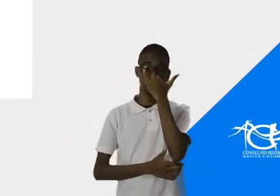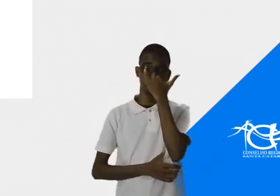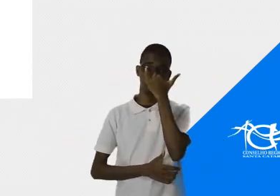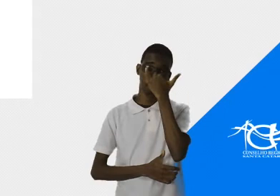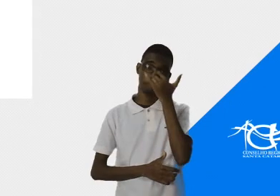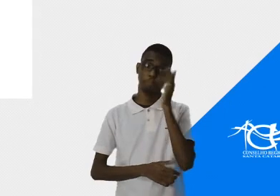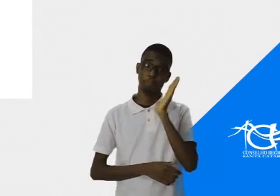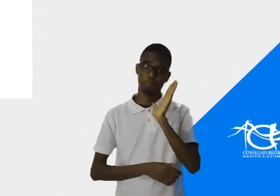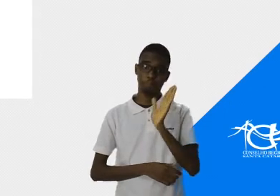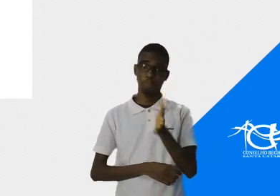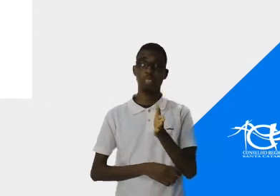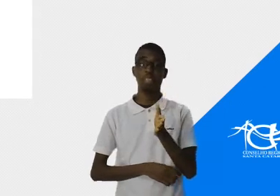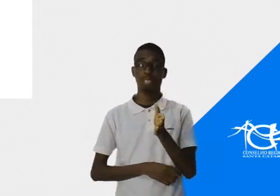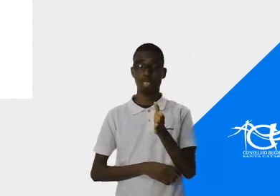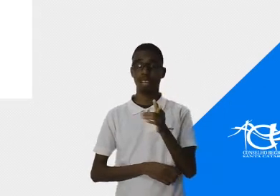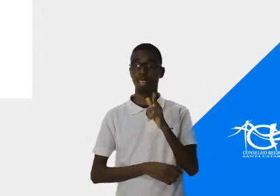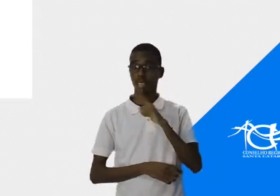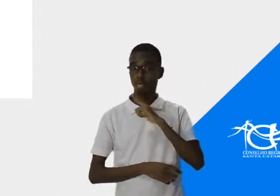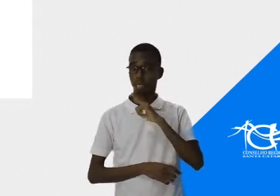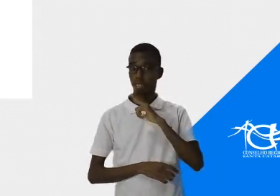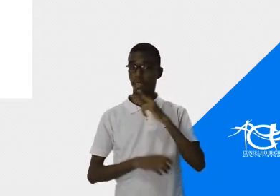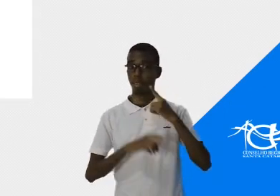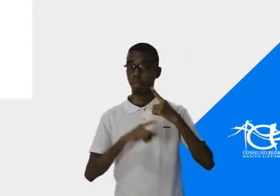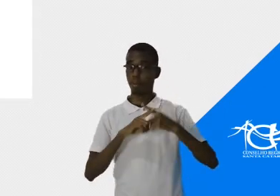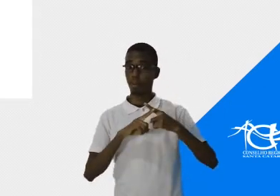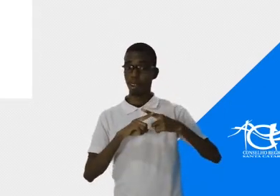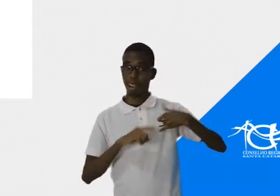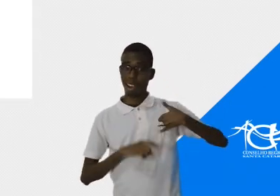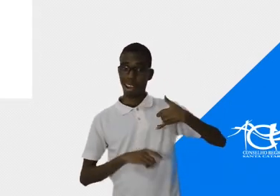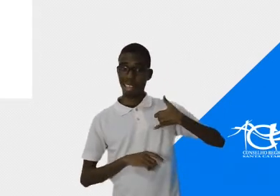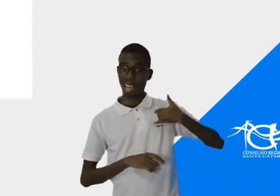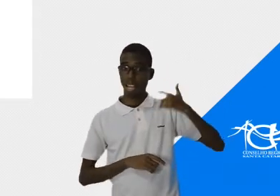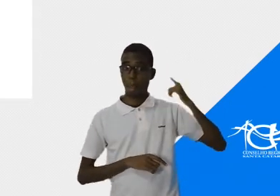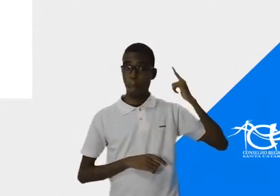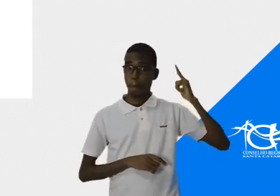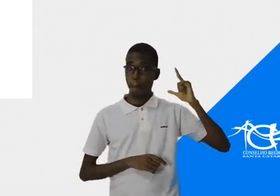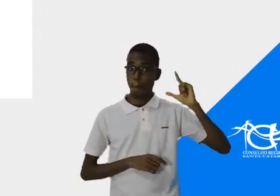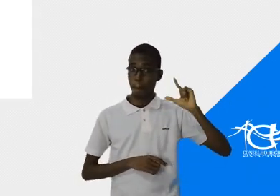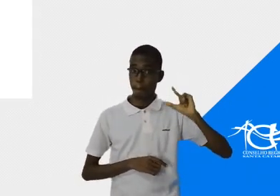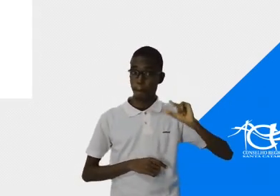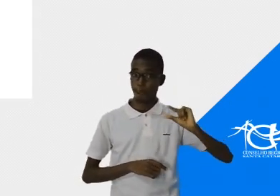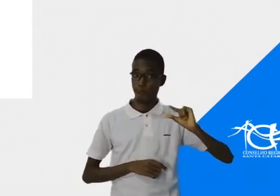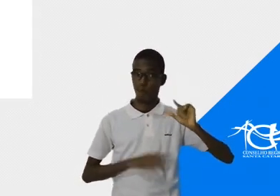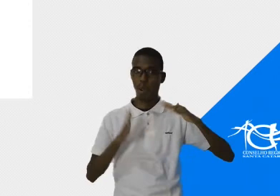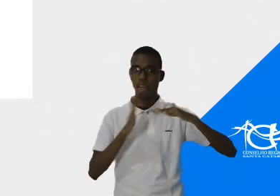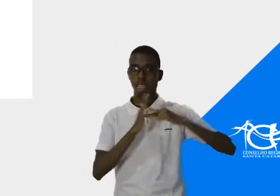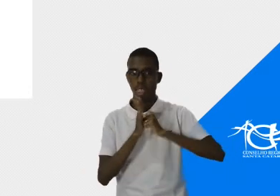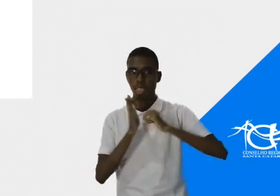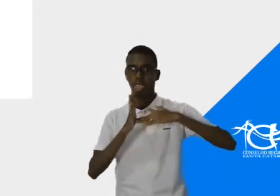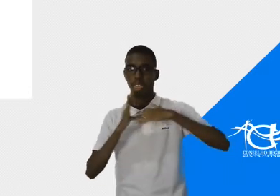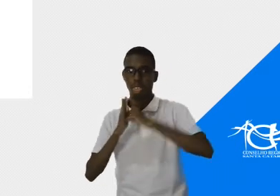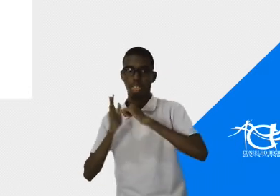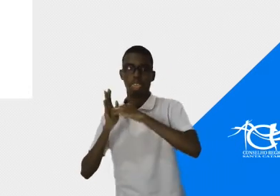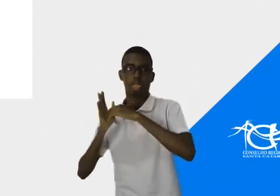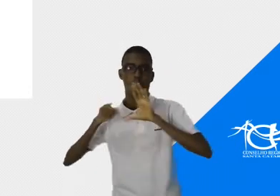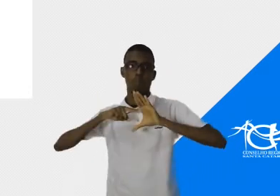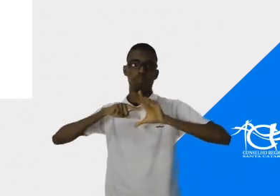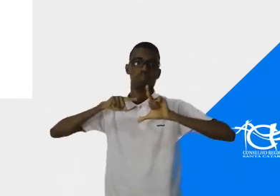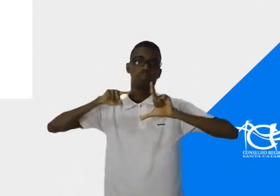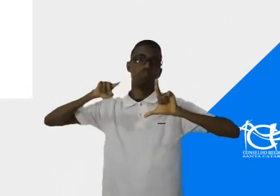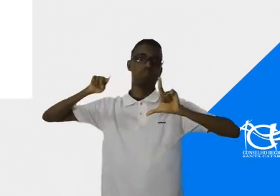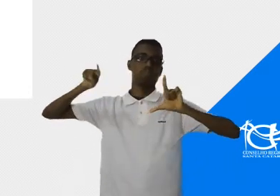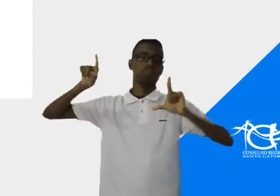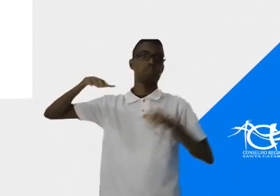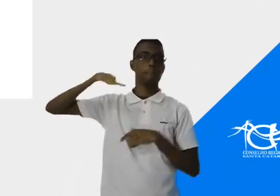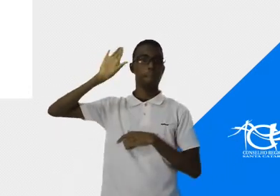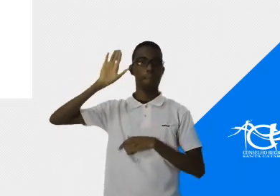trânsito aumenta quanto mais reduz a idade, é inversamente proporcional, indicando que, de fato, este é um grupo muito específico